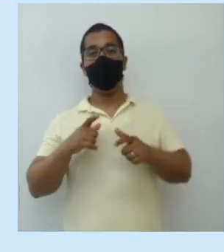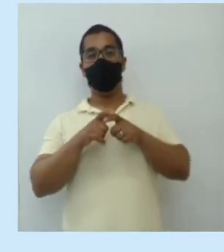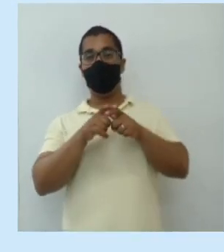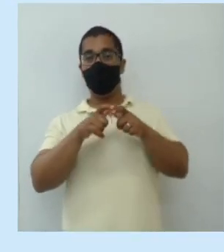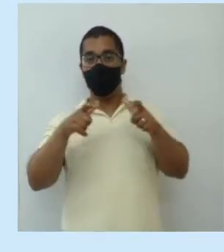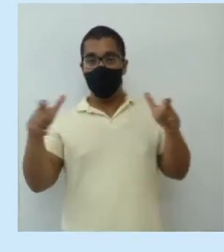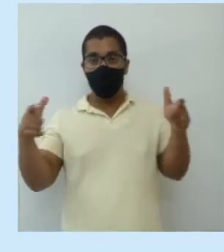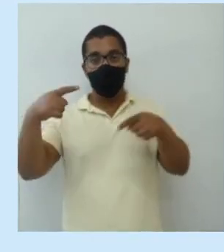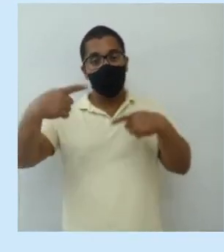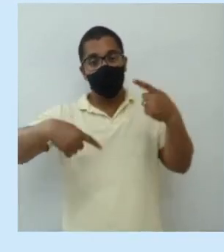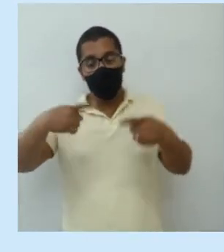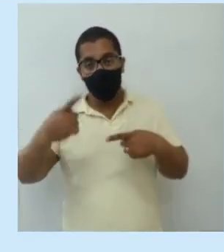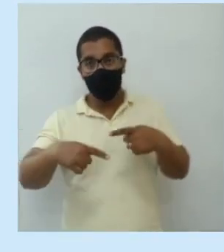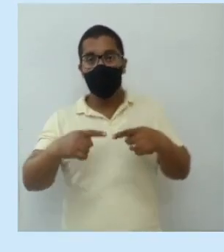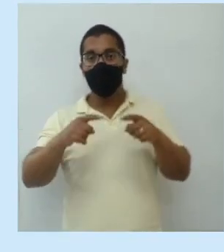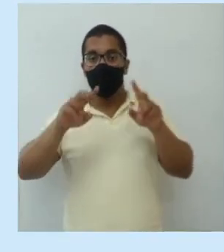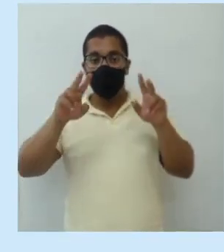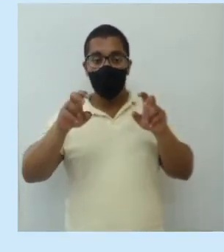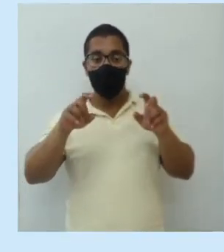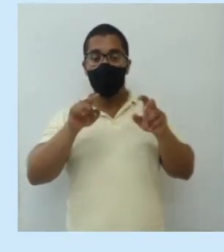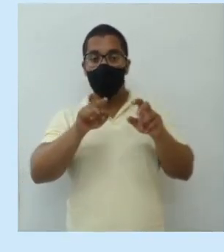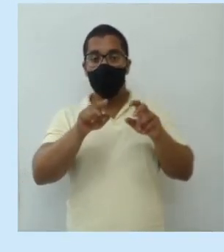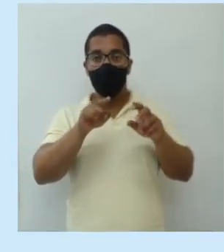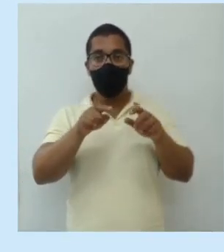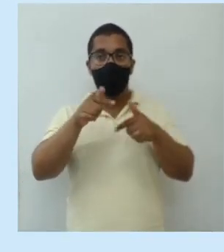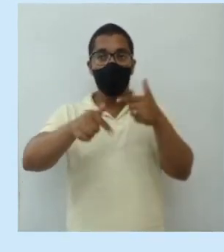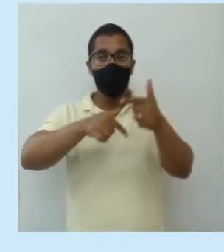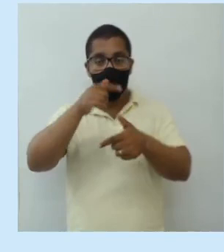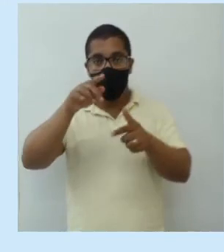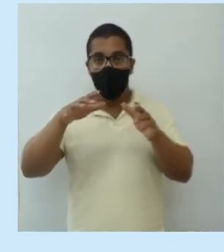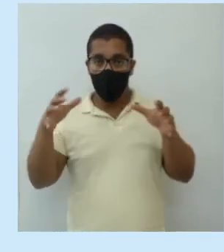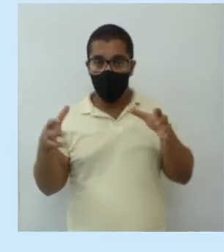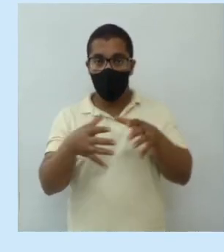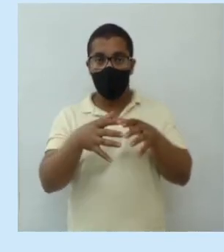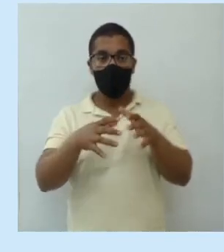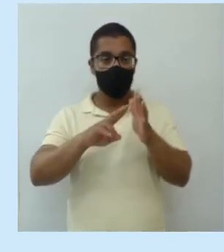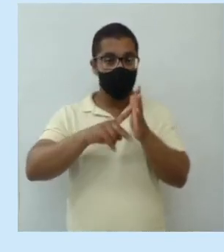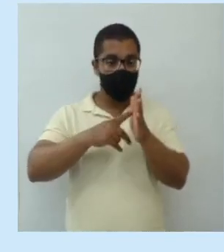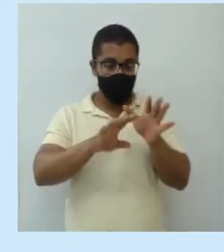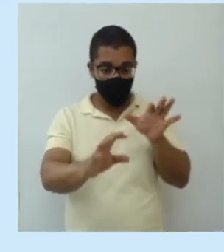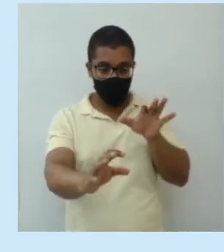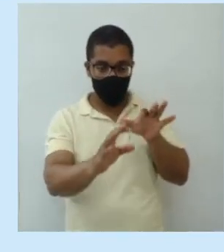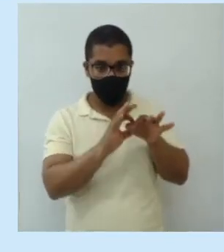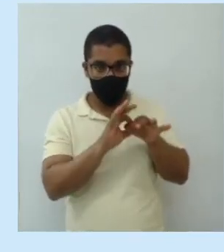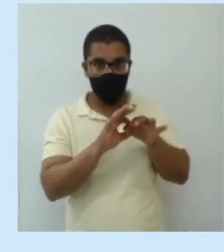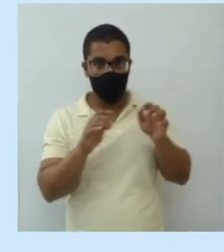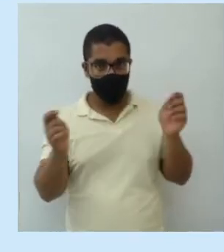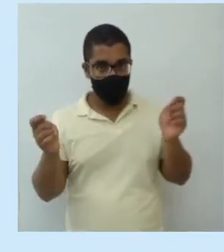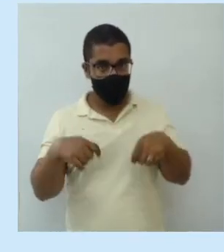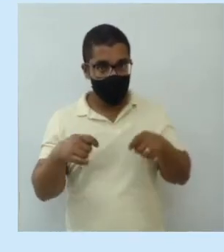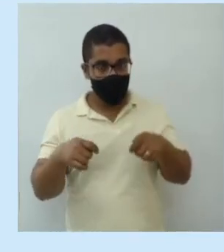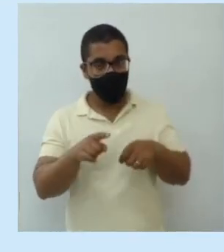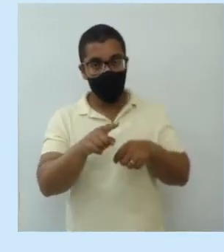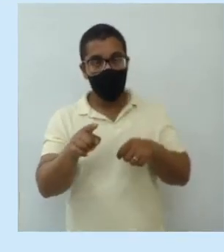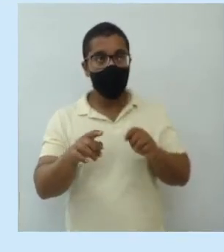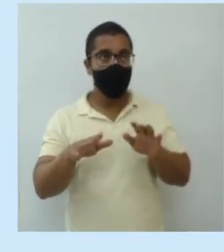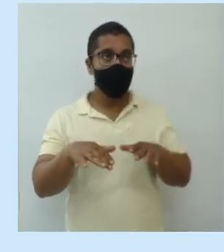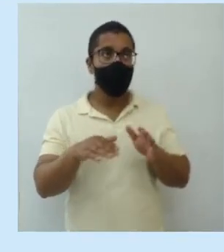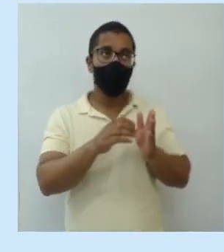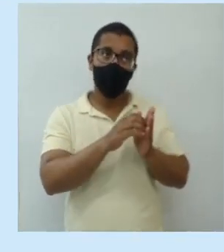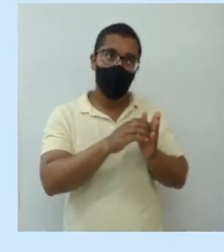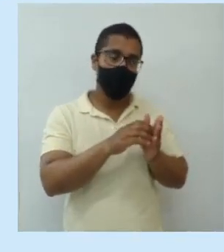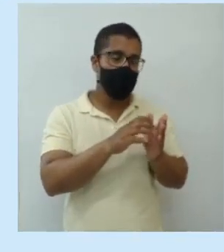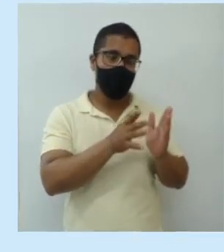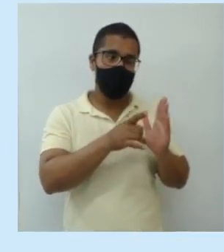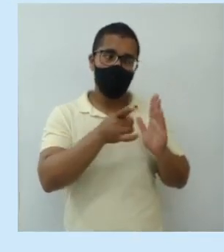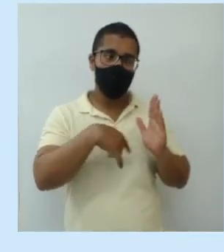as disputas pela hegemonia das entidades de trabalhadores com os sindicatos, certo? Aí você também já pode tirar,